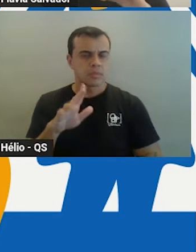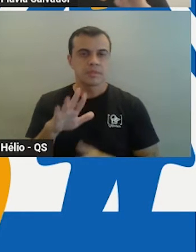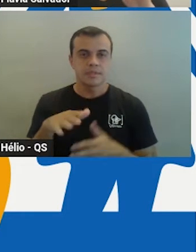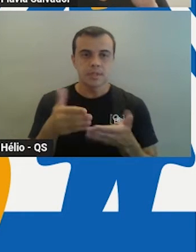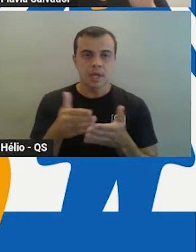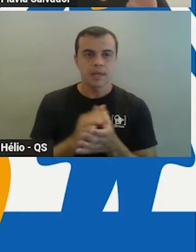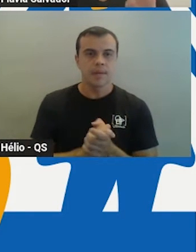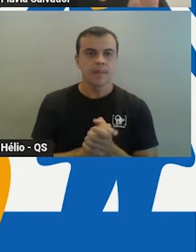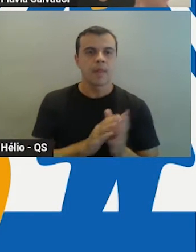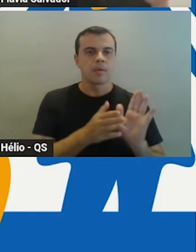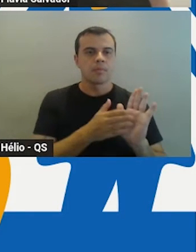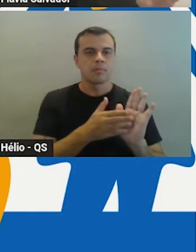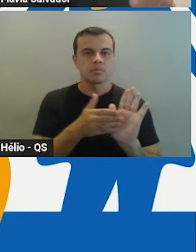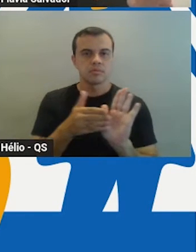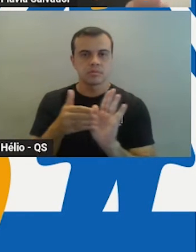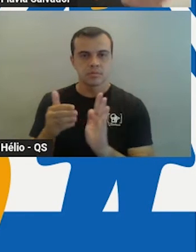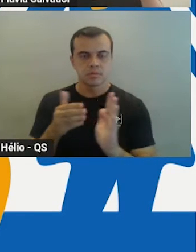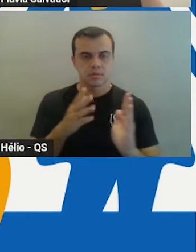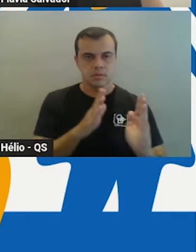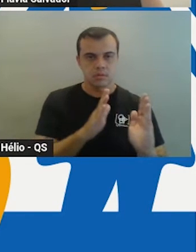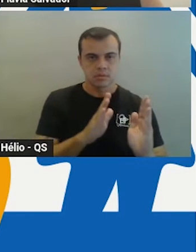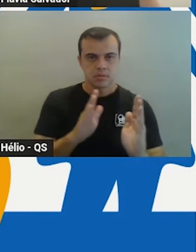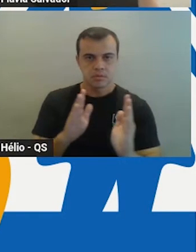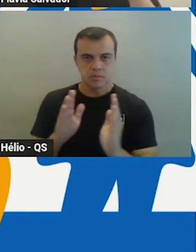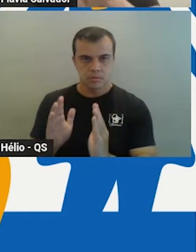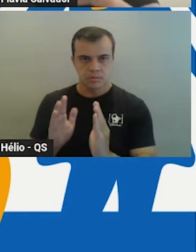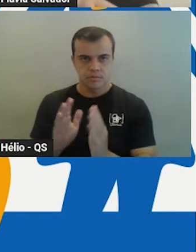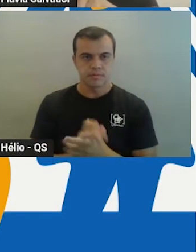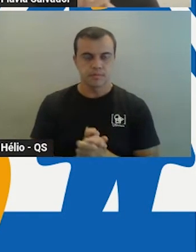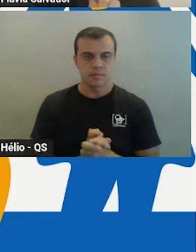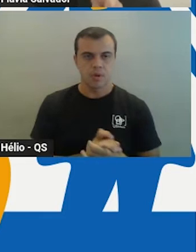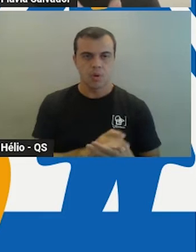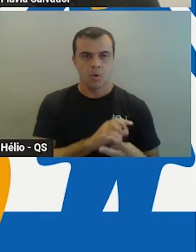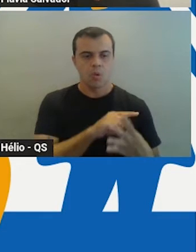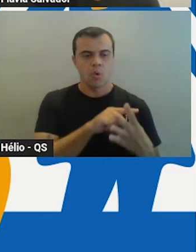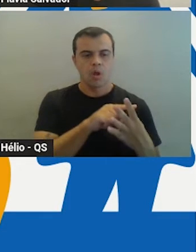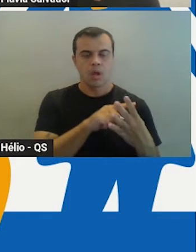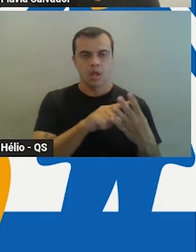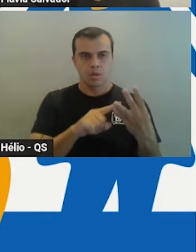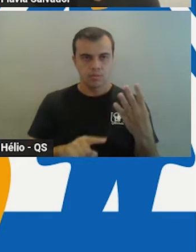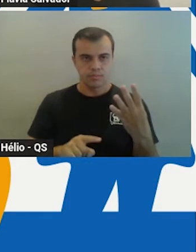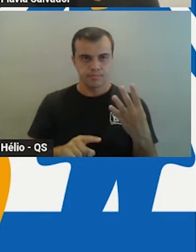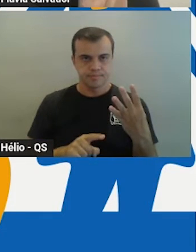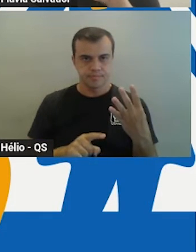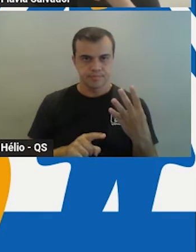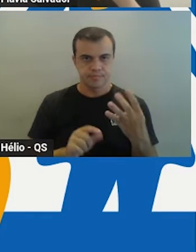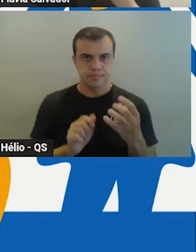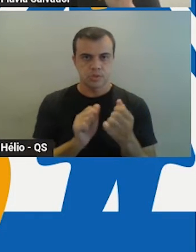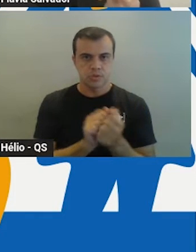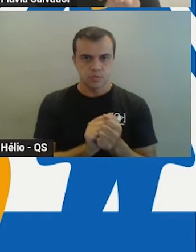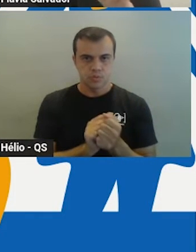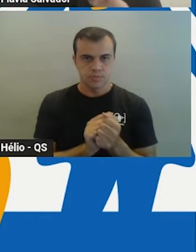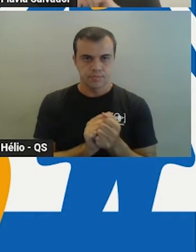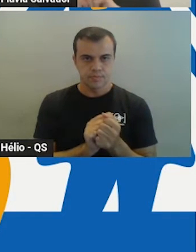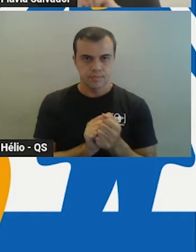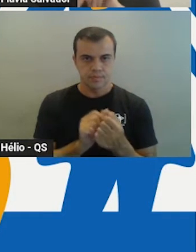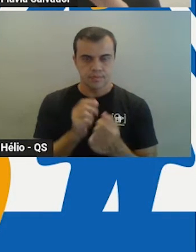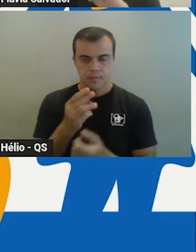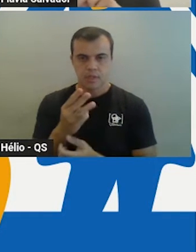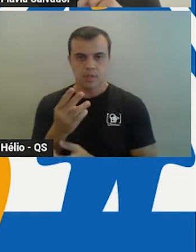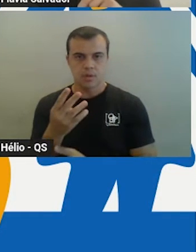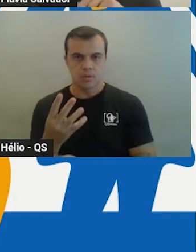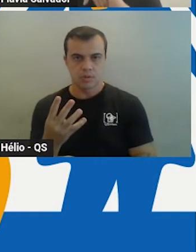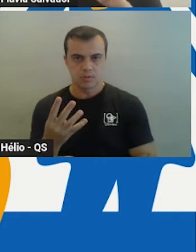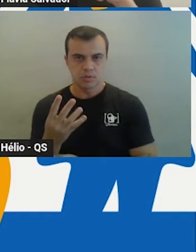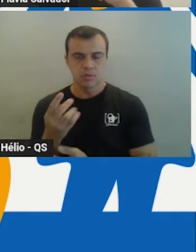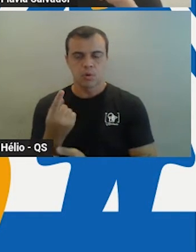as propostas, elas foram divididas em 4, eu consegui juntar a 3 e a 4